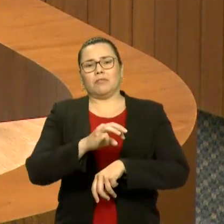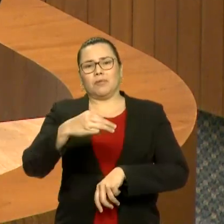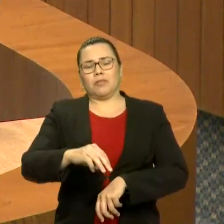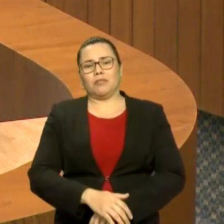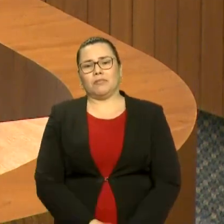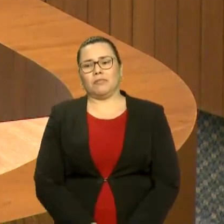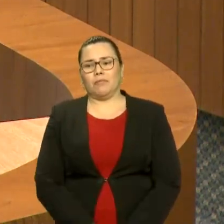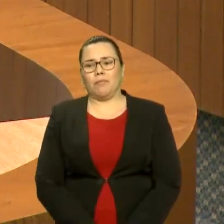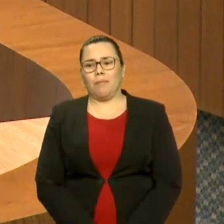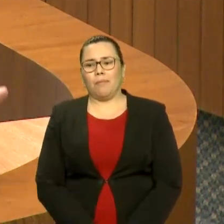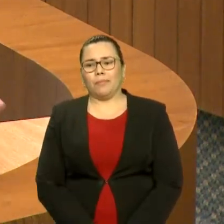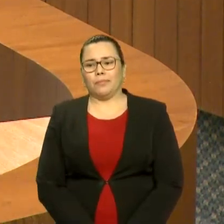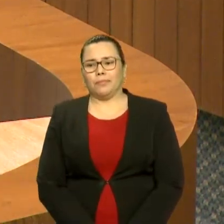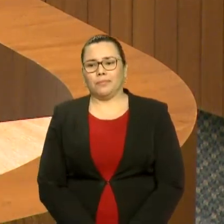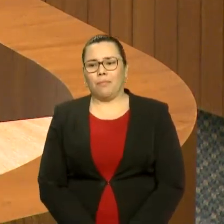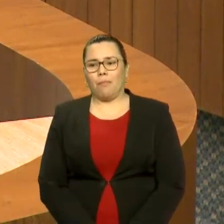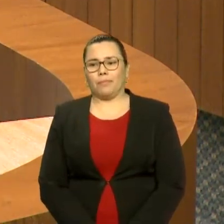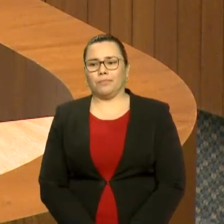inicialmente, um ajuste de